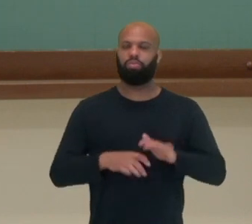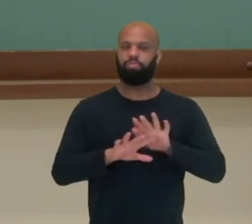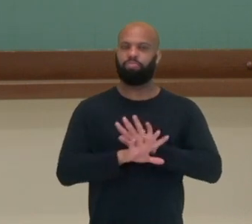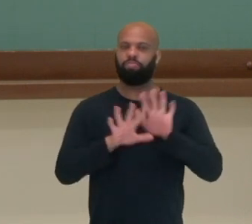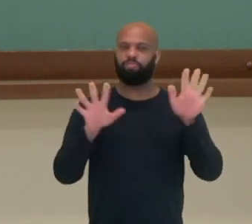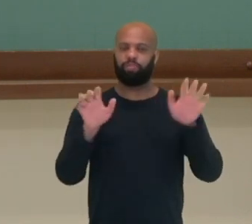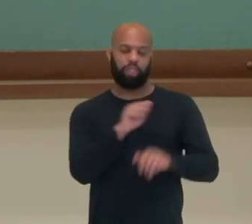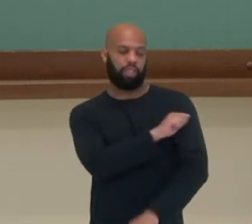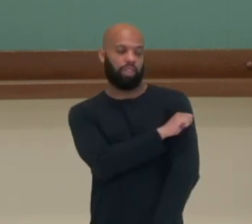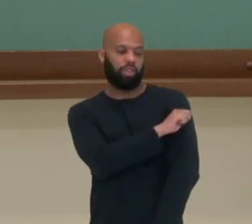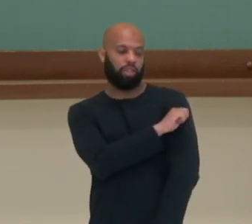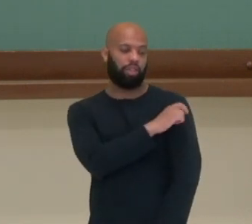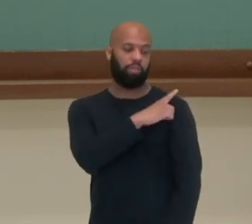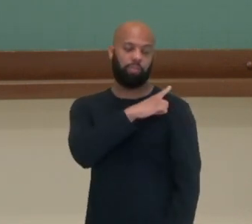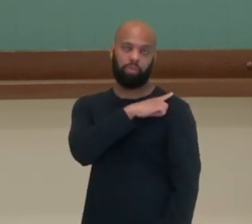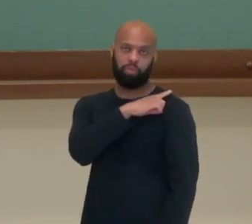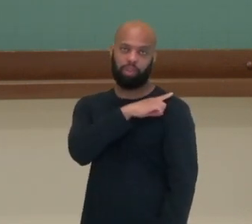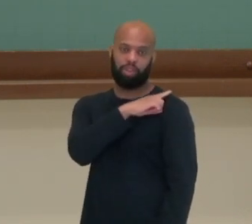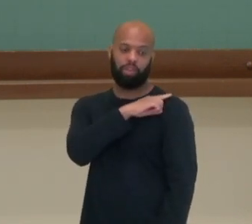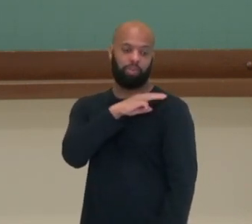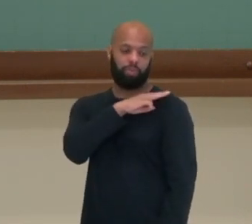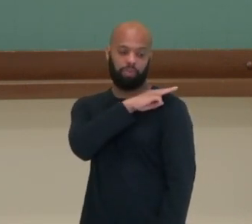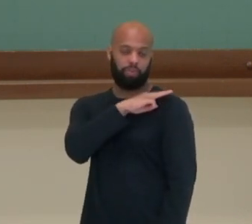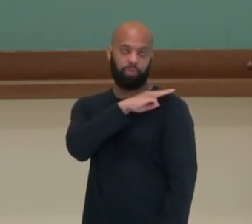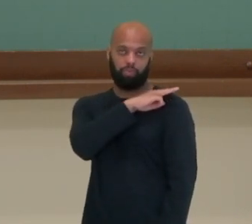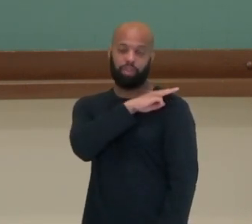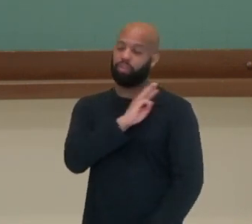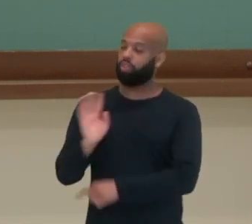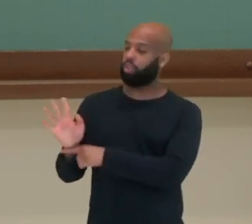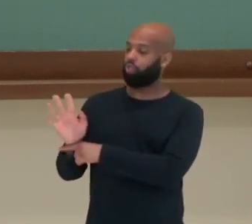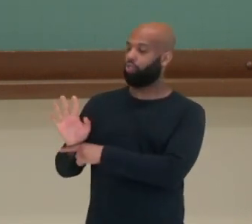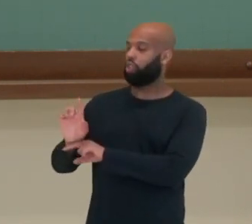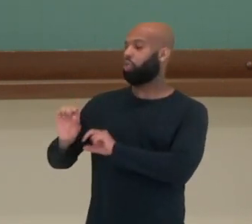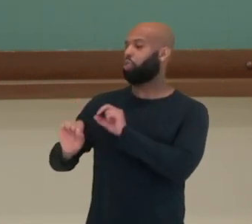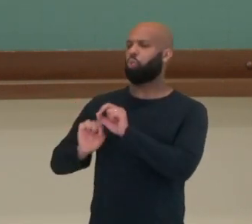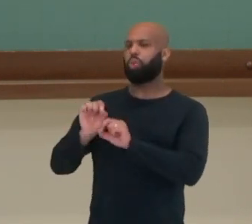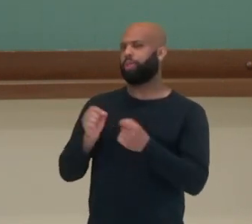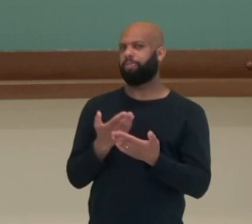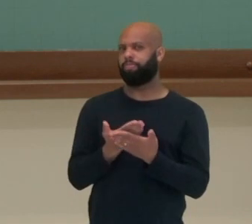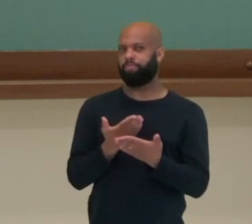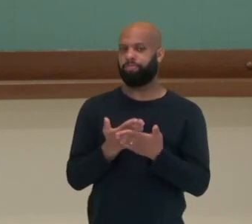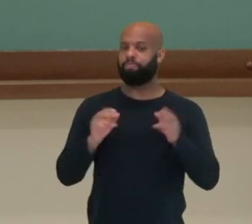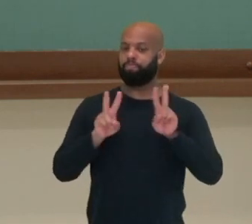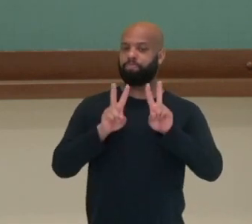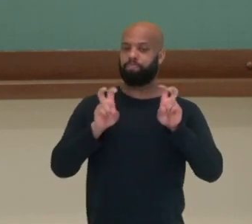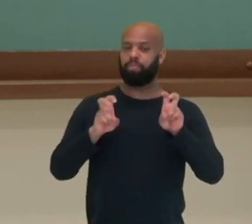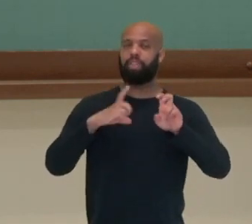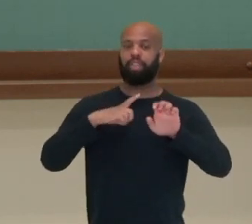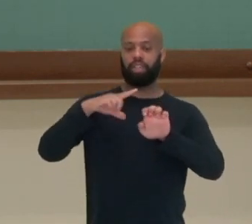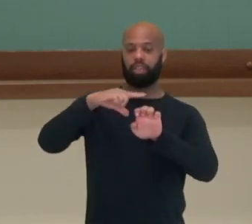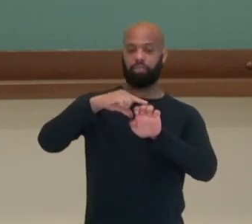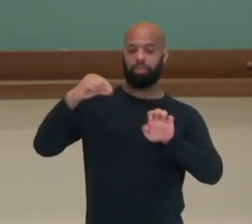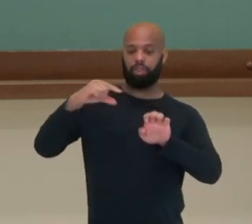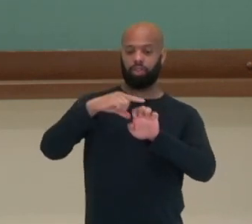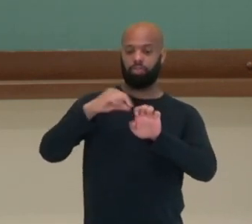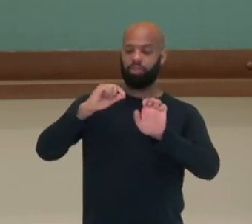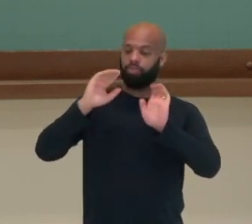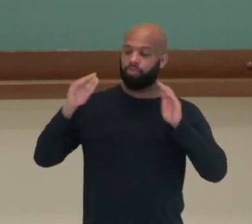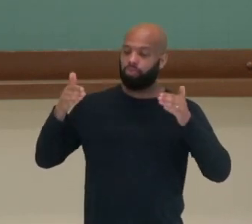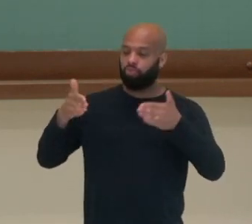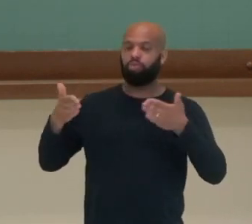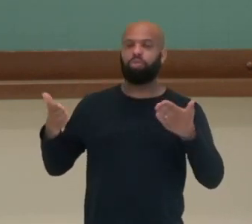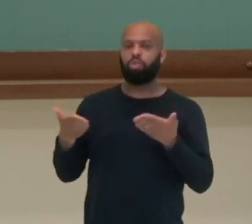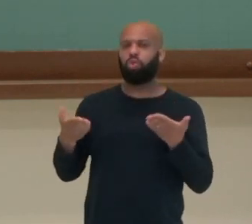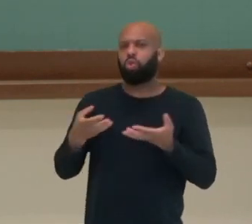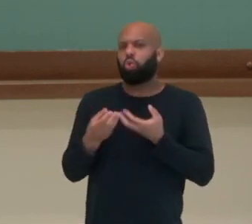Olá, estudantes da primeira série do ensino médio. Nesse vídeo vamos falar sobre empreendedorismo, especificamente como